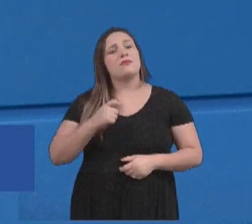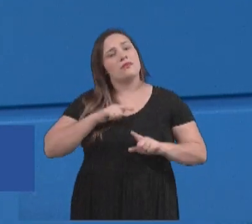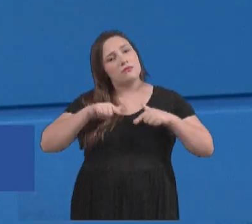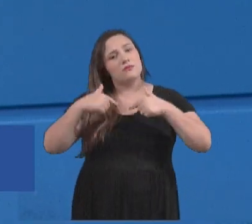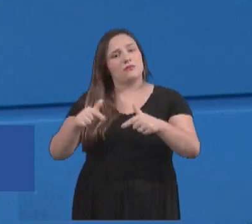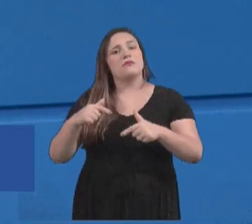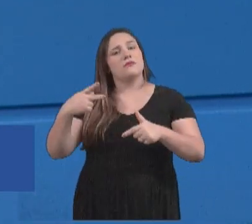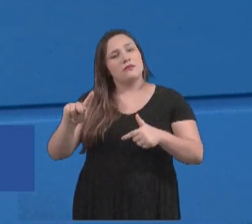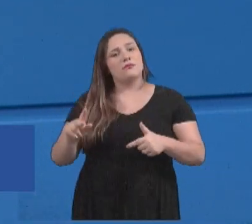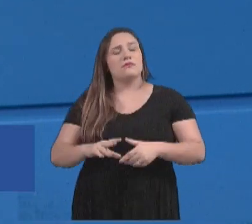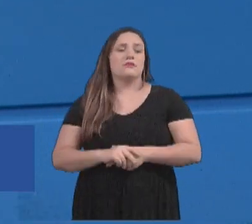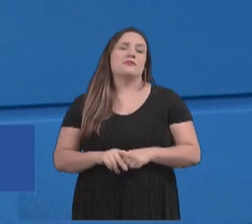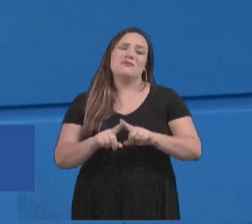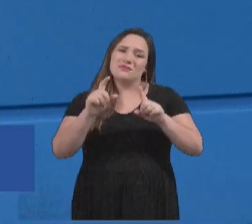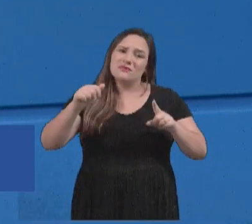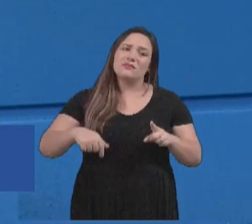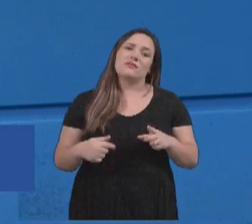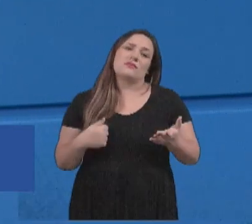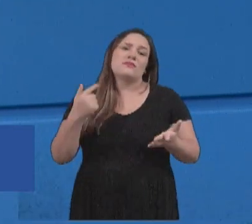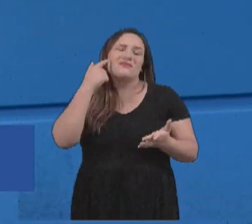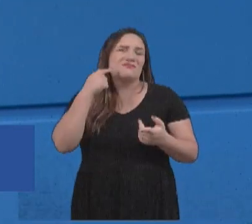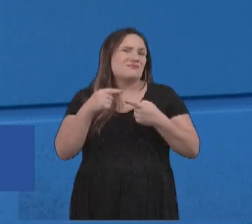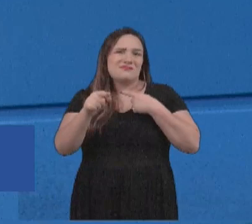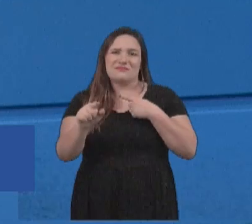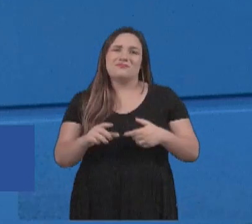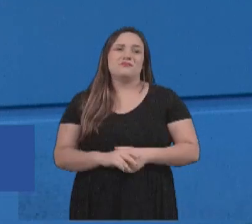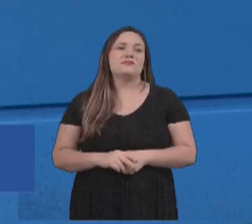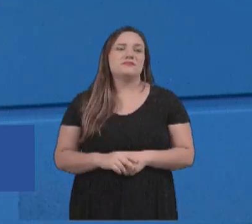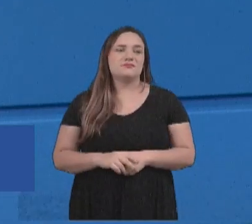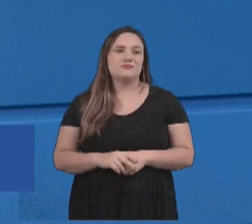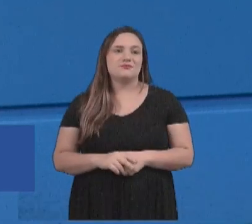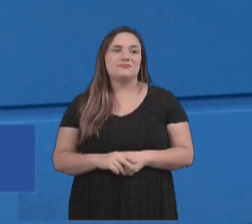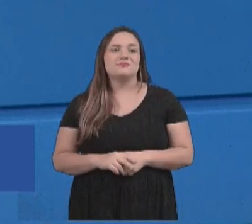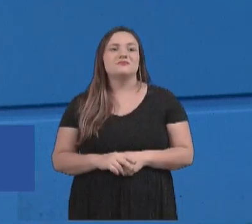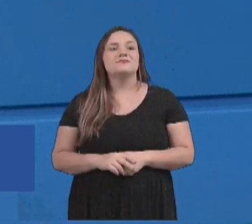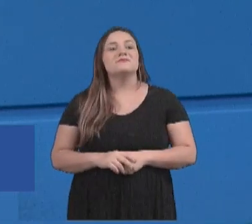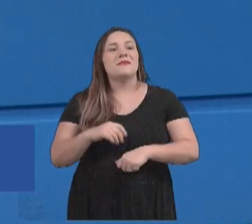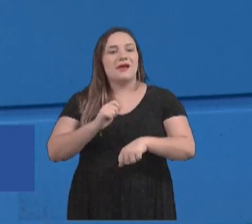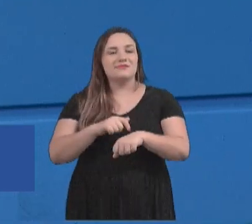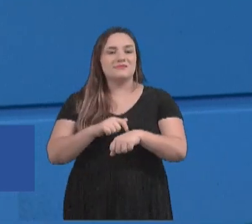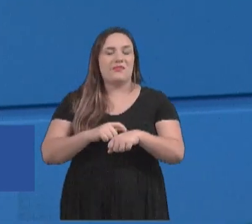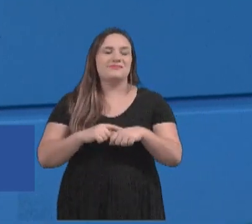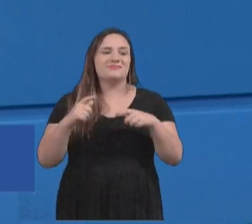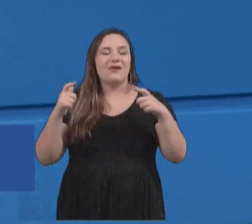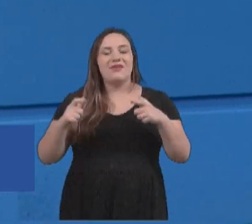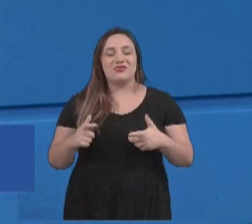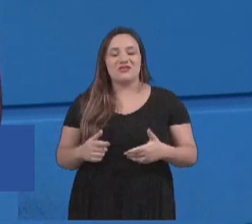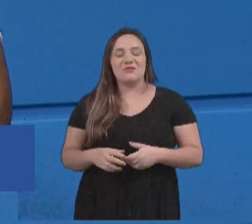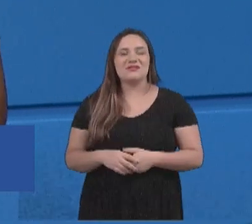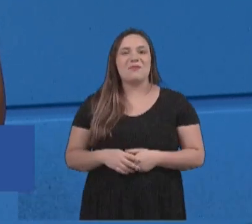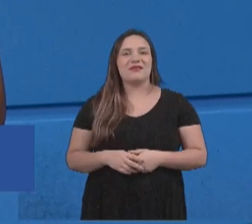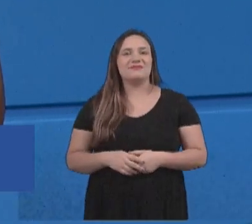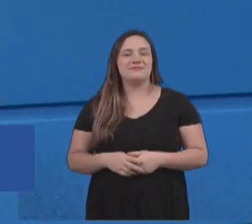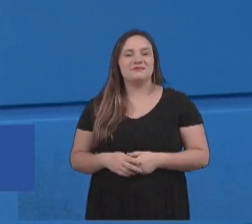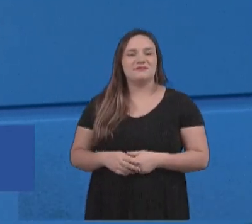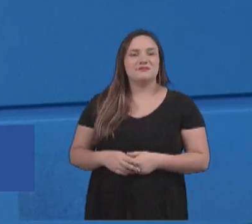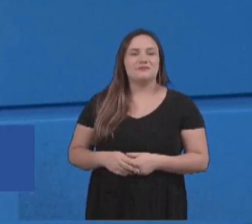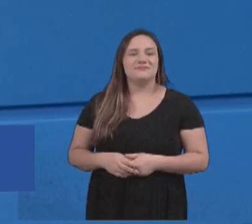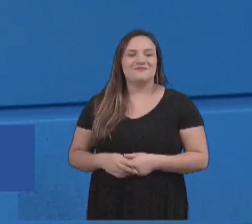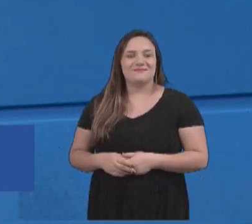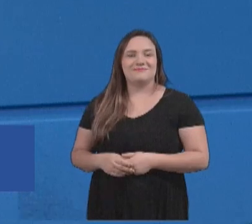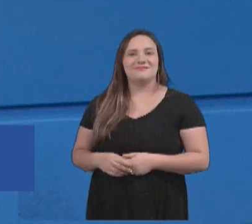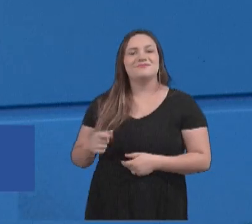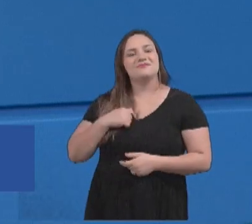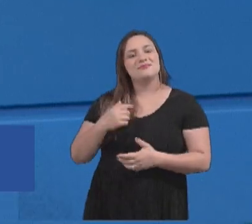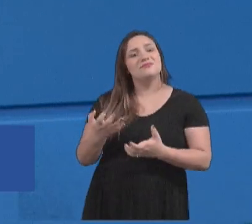essa legitimidade. Mas aqui eu entendo que não é um espaço para esse debate. Mas eu gostaria também de dizer ao deputado João Henrique que eu gostaria